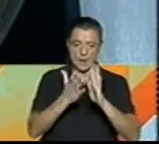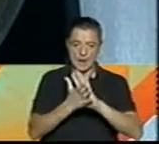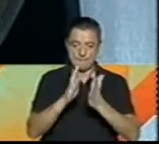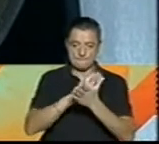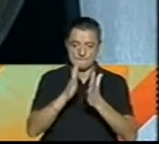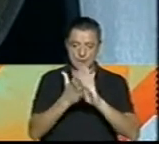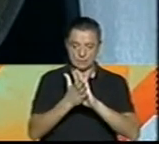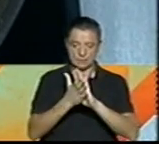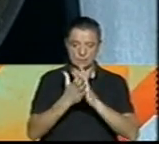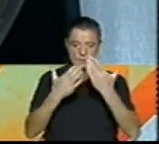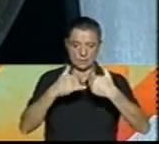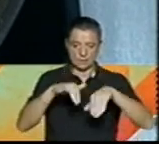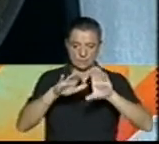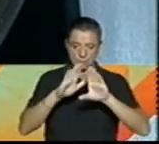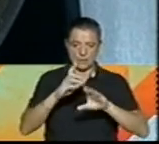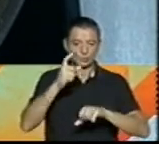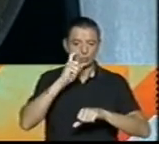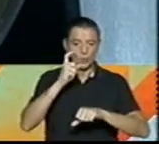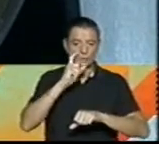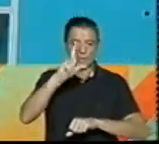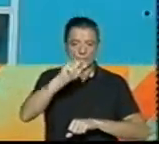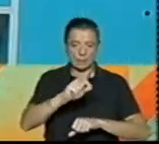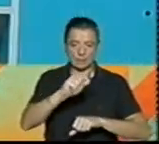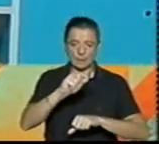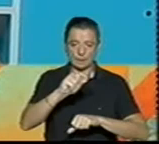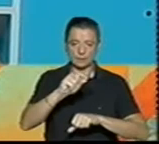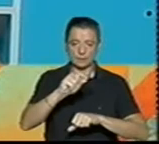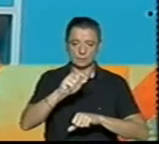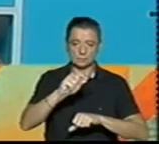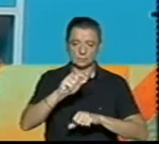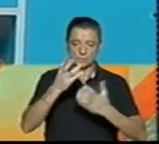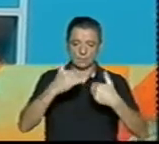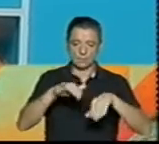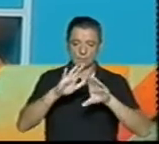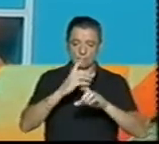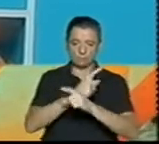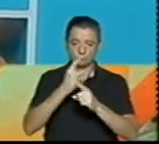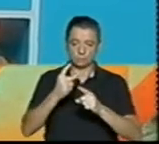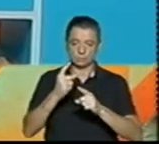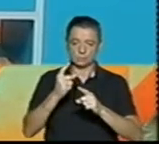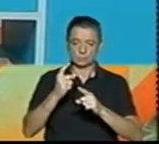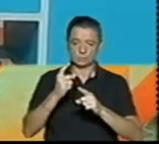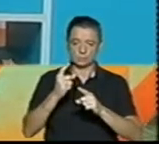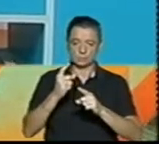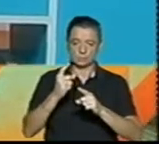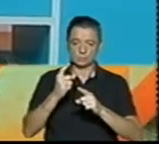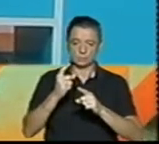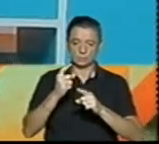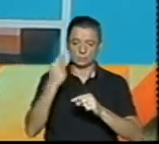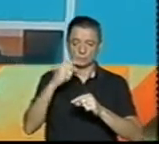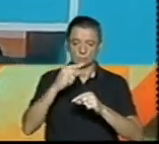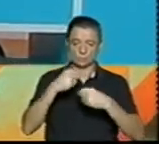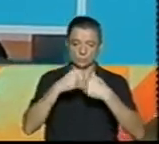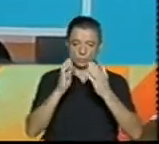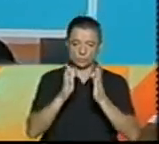hábito de cortar na faca. Mas é uma questão de segurança também. Nos restaurantes é impossível nós estarmos a cortar com a mão porque... Claro. Claro. Estávamos a cortar